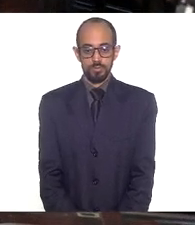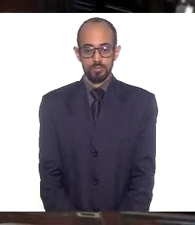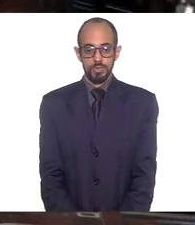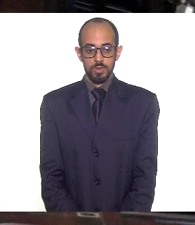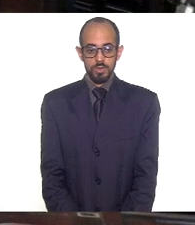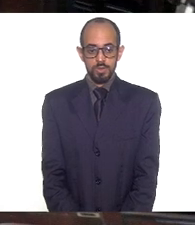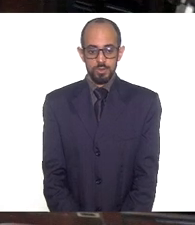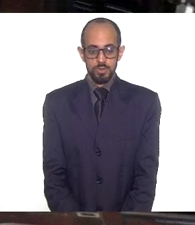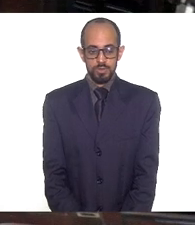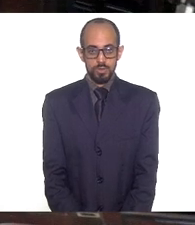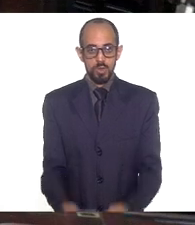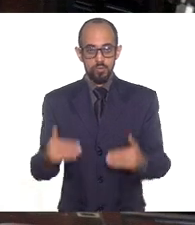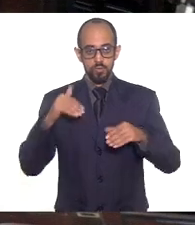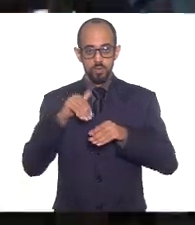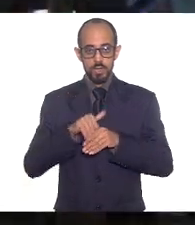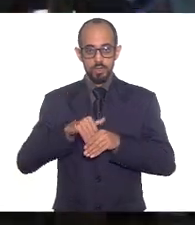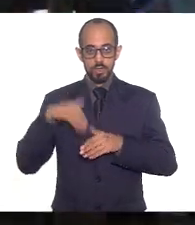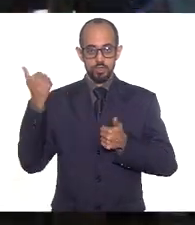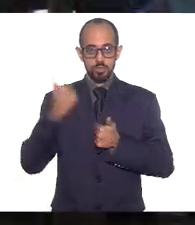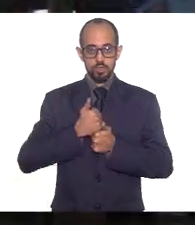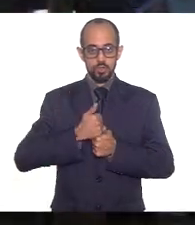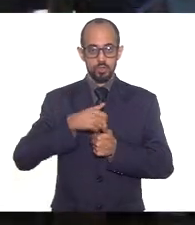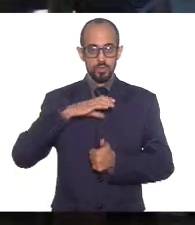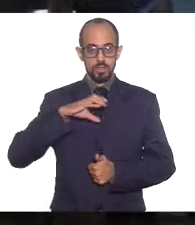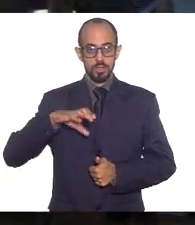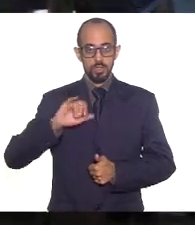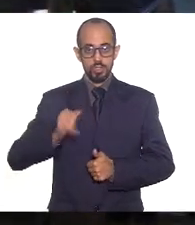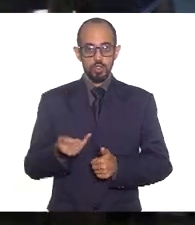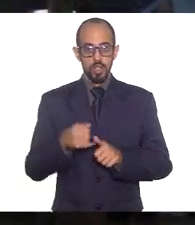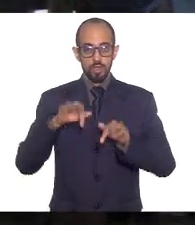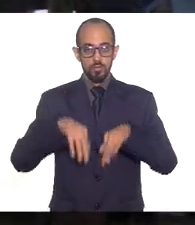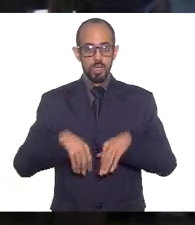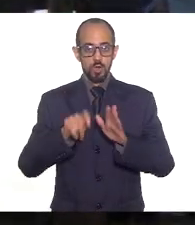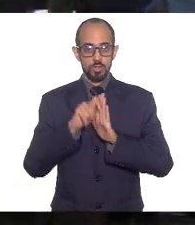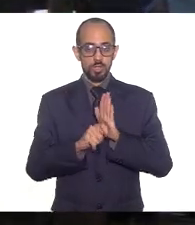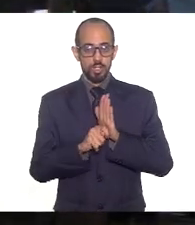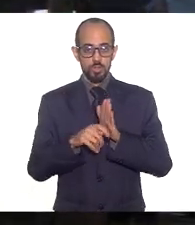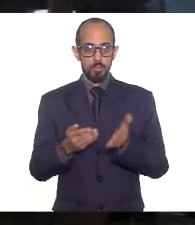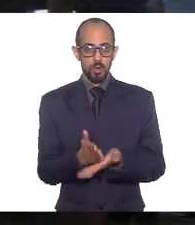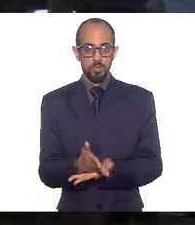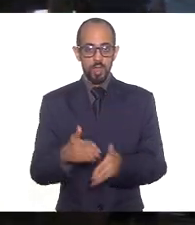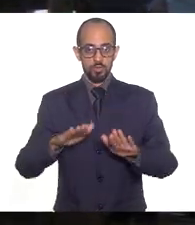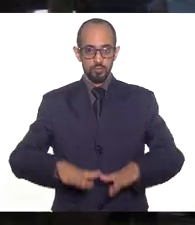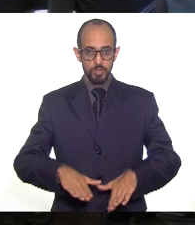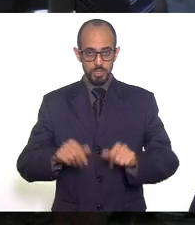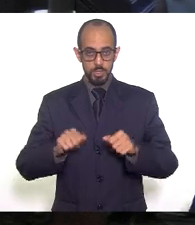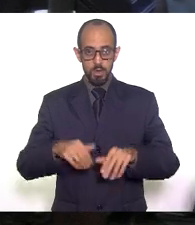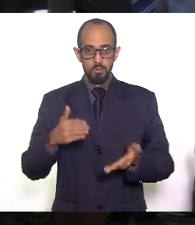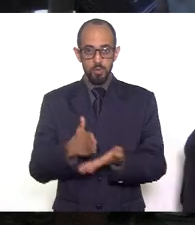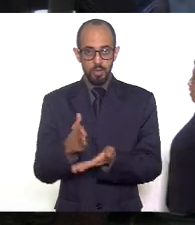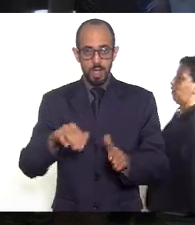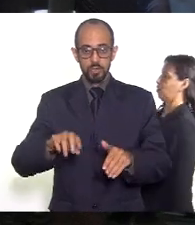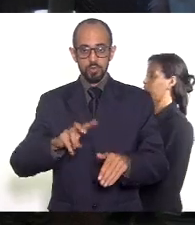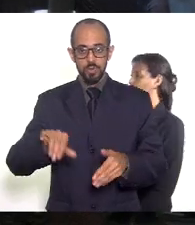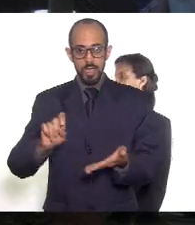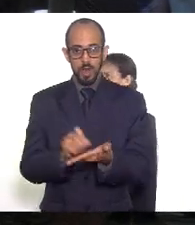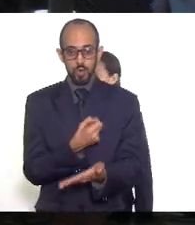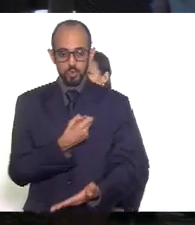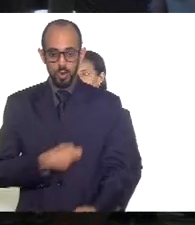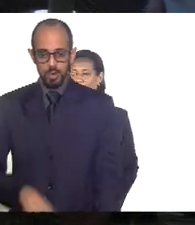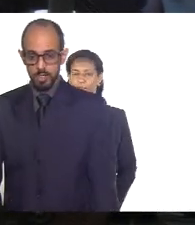os pareceres emitidos em votação subjetivo da ccj reforma final de redação seus que a prova permaneço Cristão aprovado vai